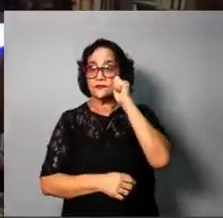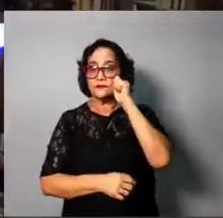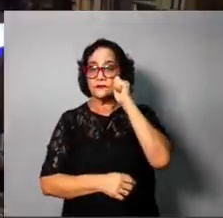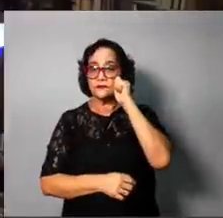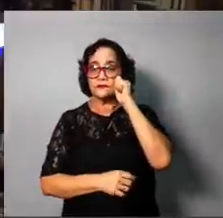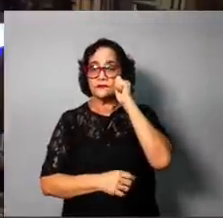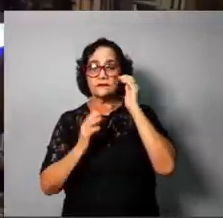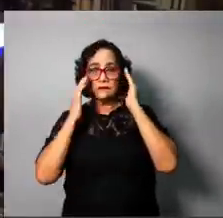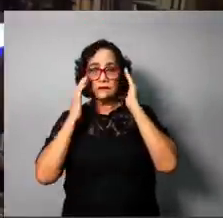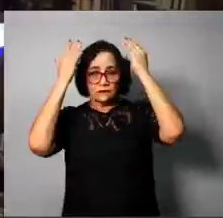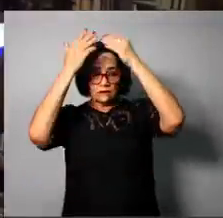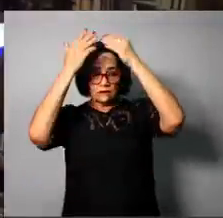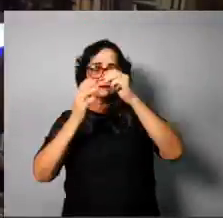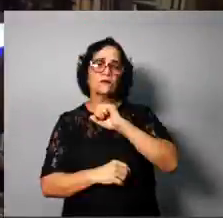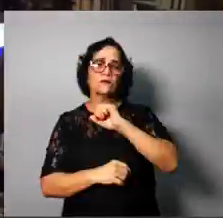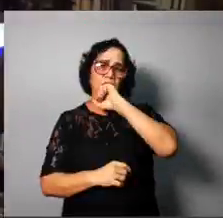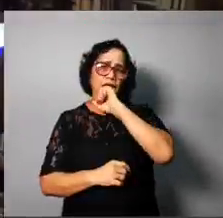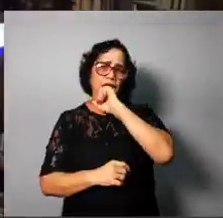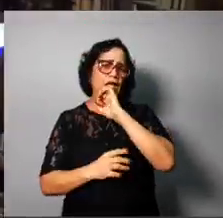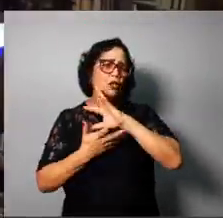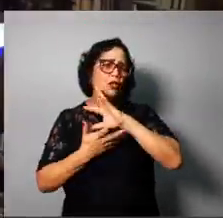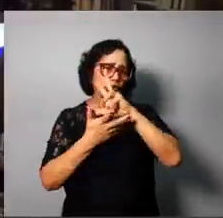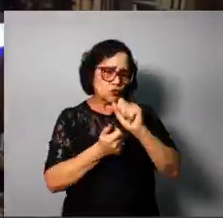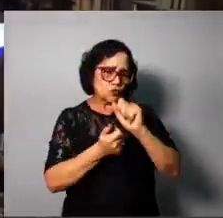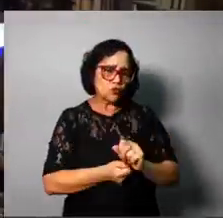queridos presbíteros, diáconos,